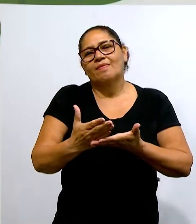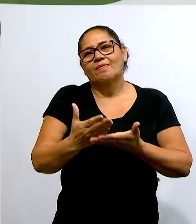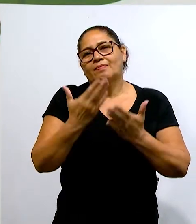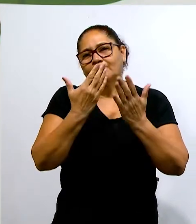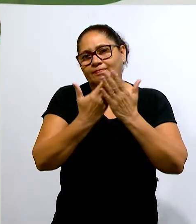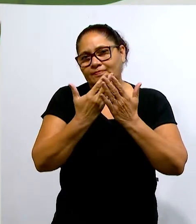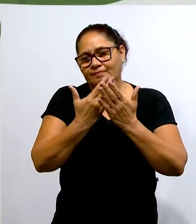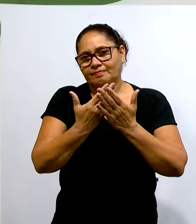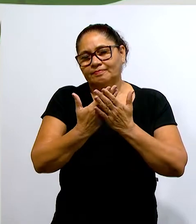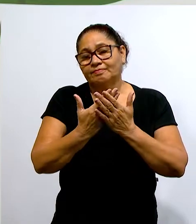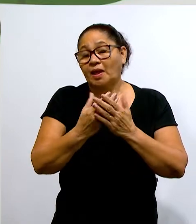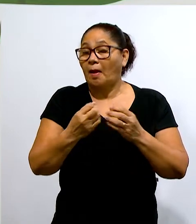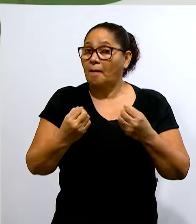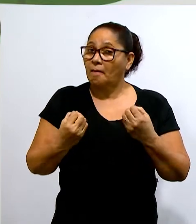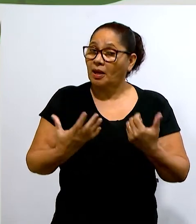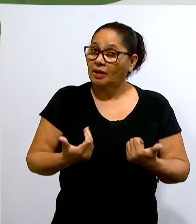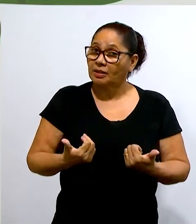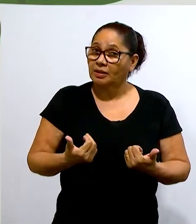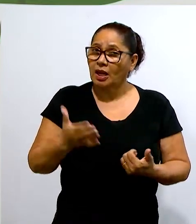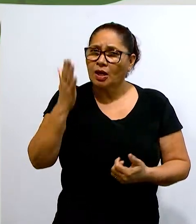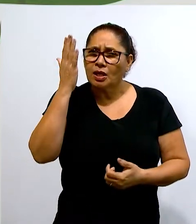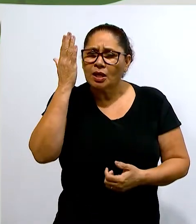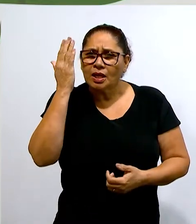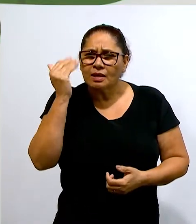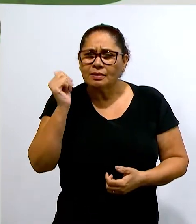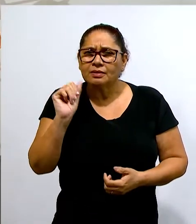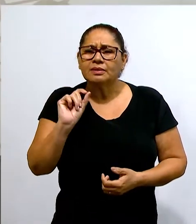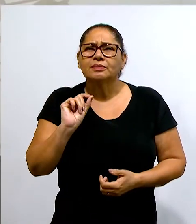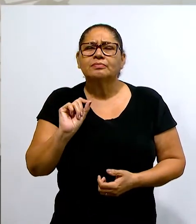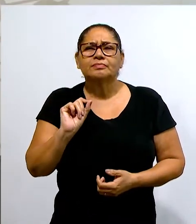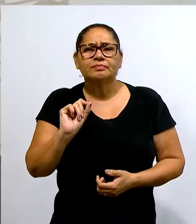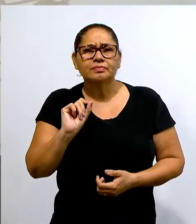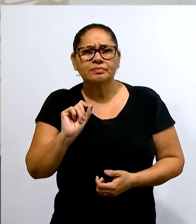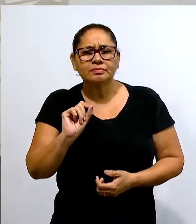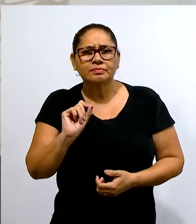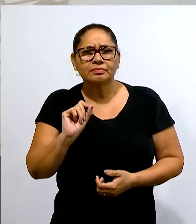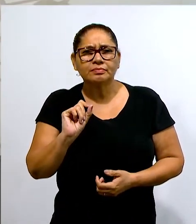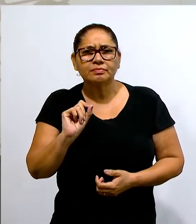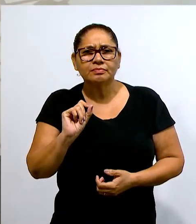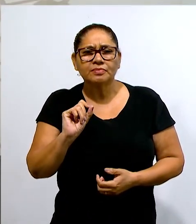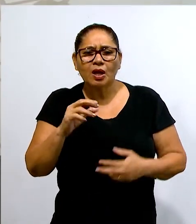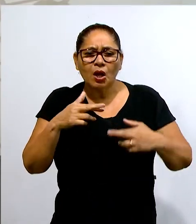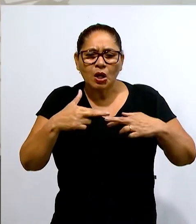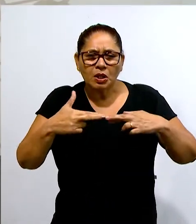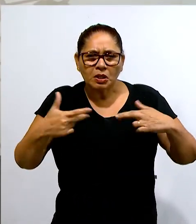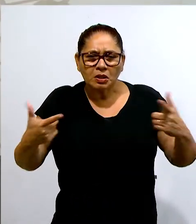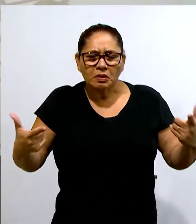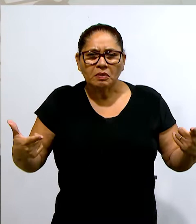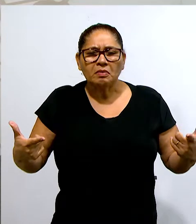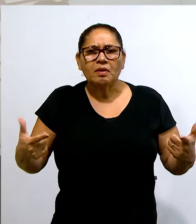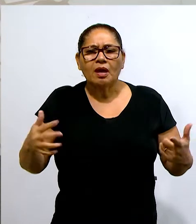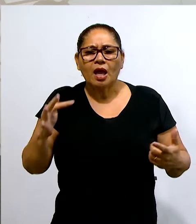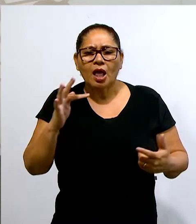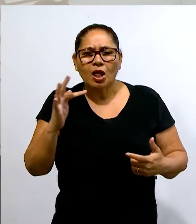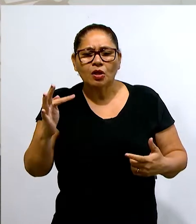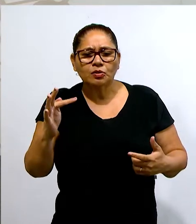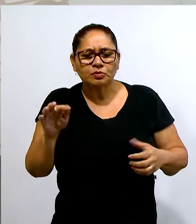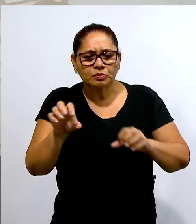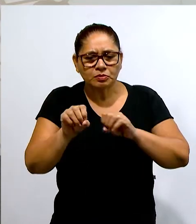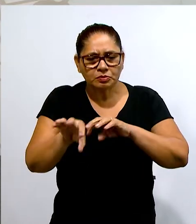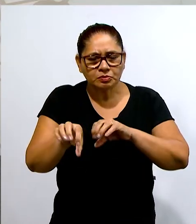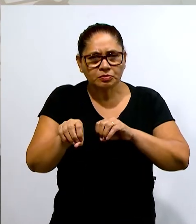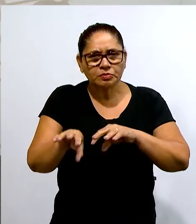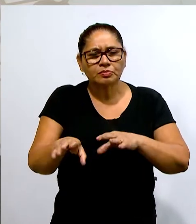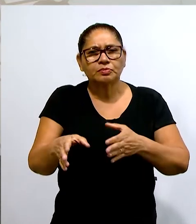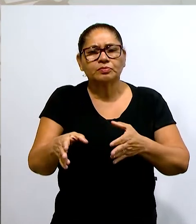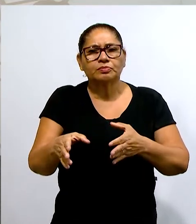aula. Bem, você sabia que há diferentes formas de organizar o ensino, e esse é